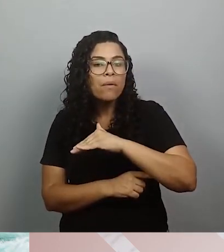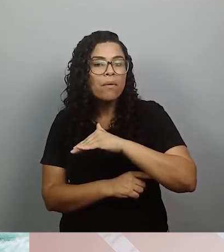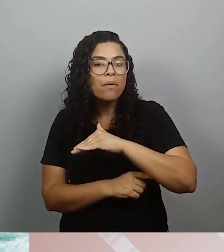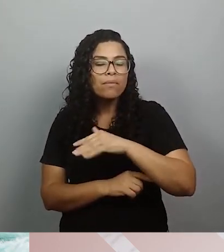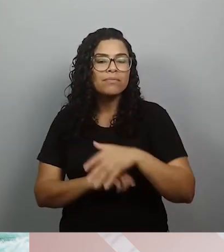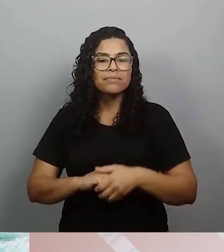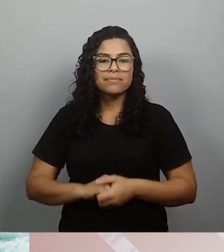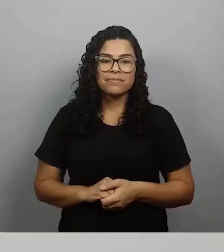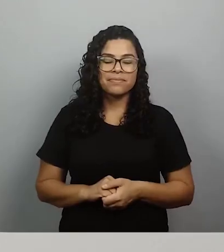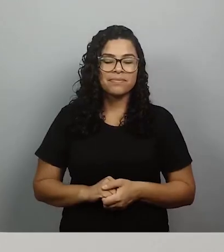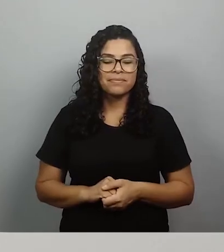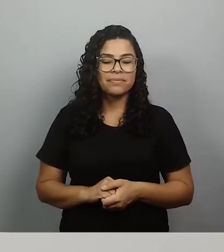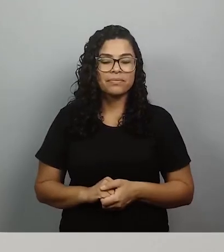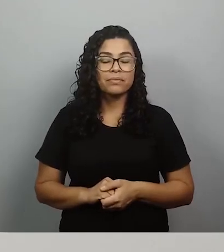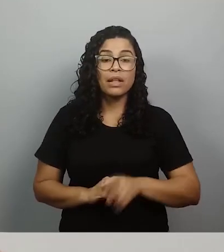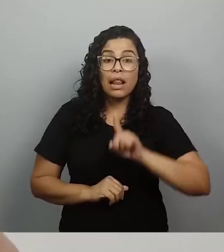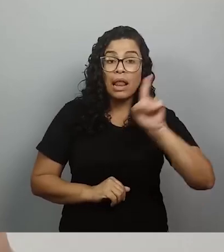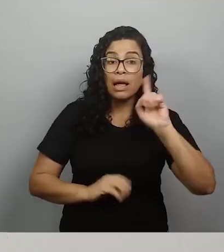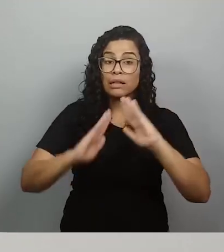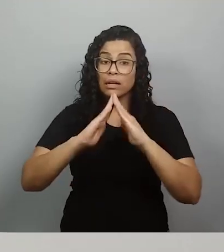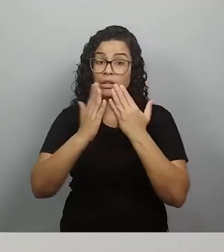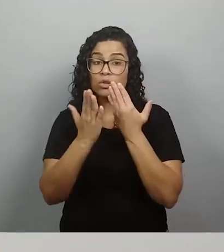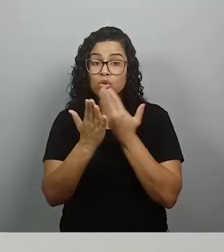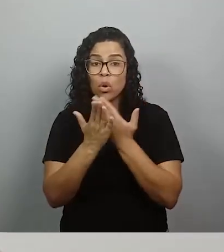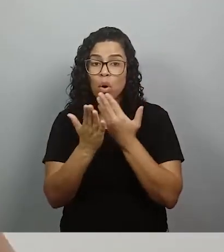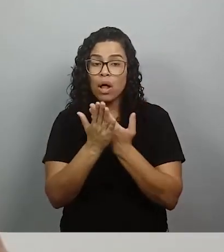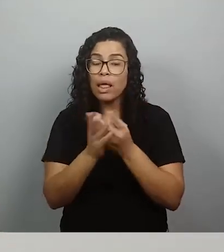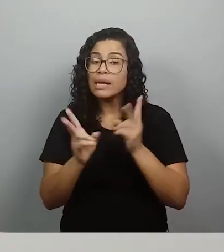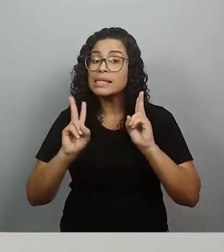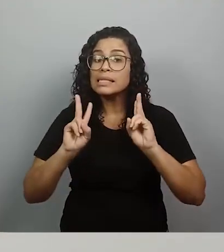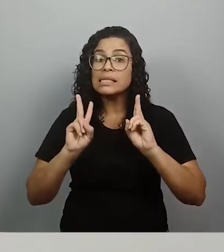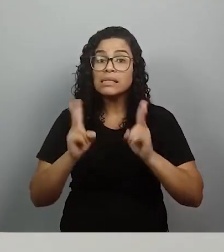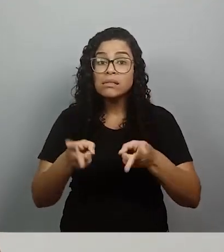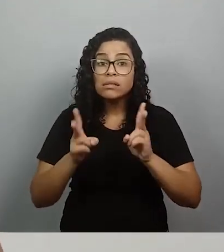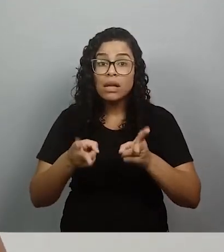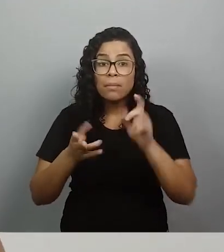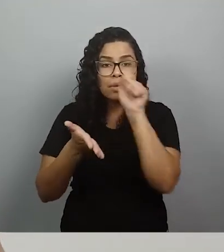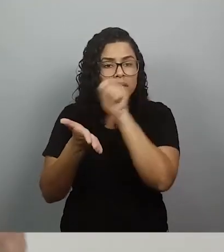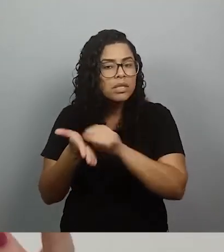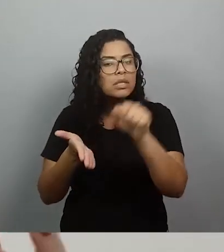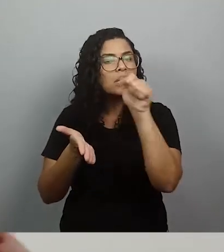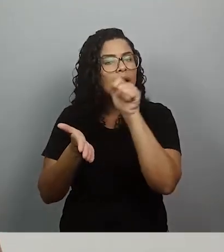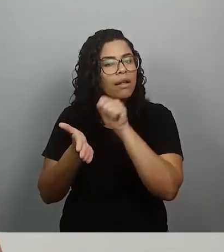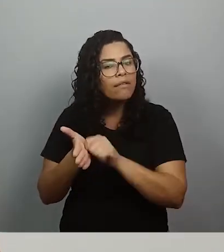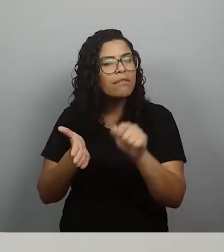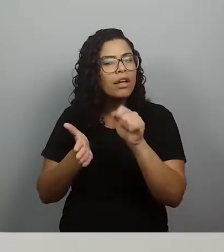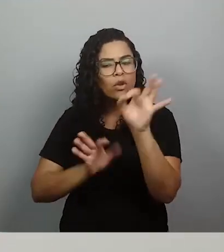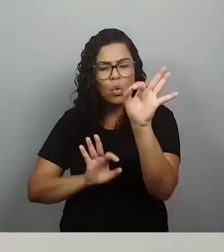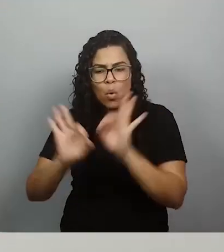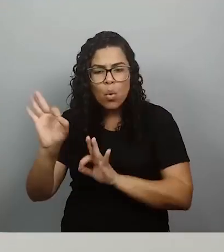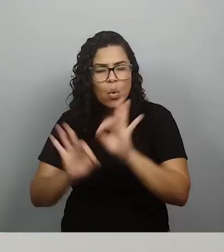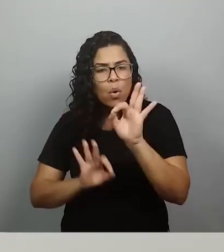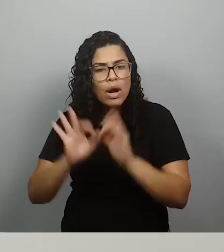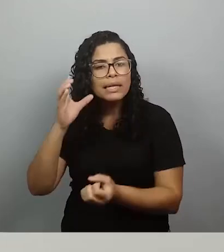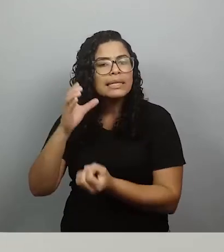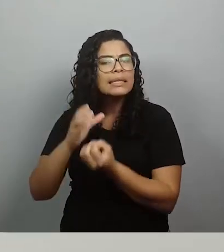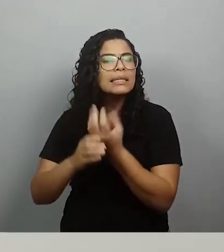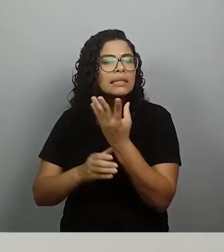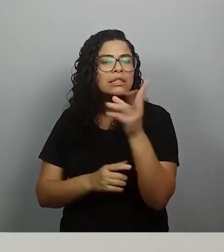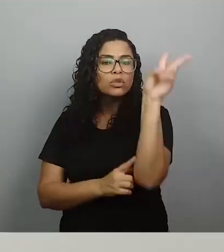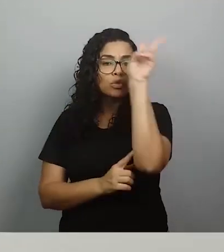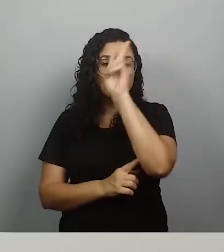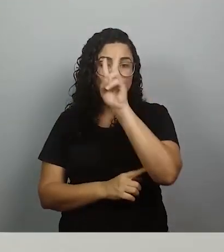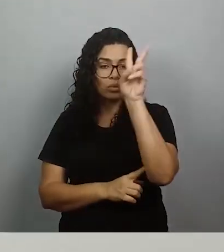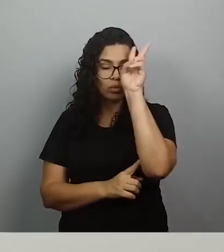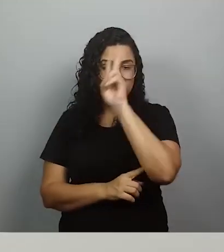porquinhos. Lá na escola nós estamos a todo momento escrevendo e elaborando e